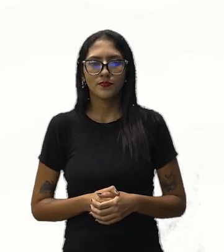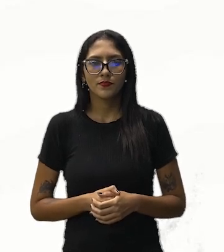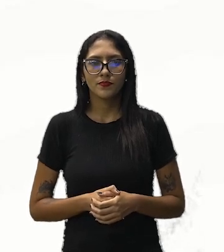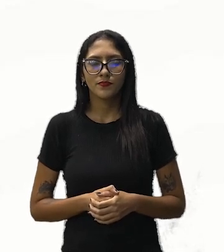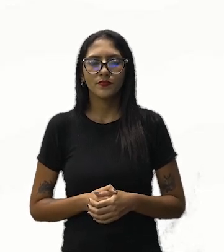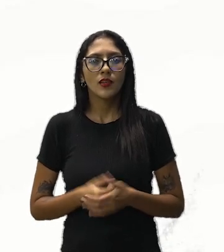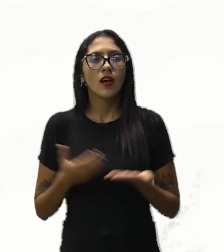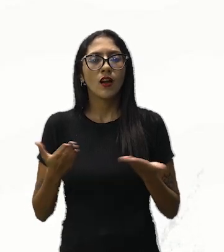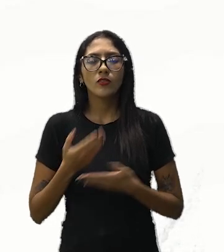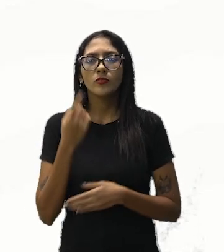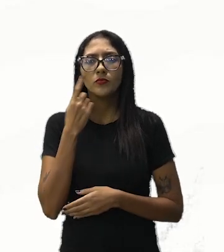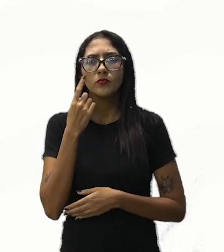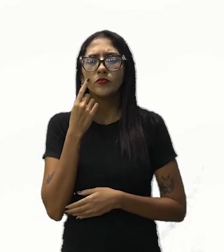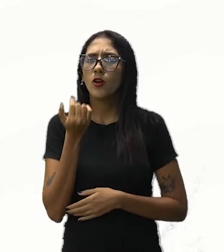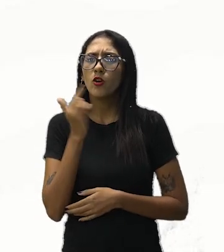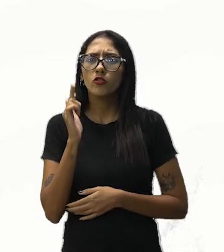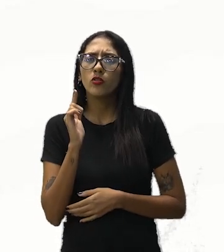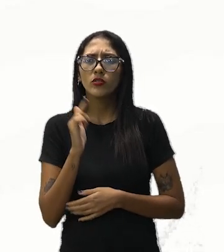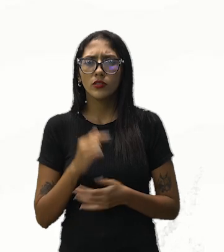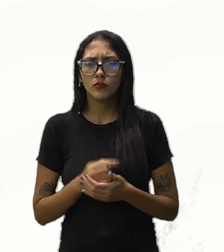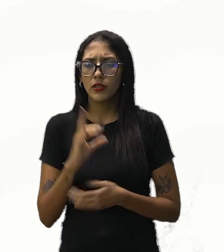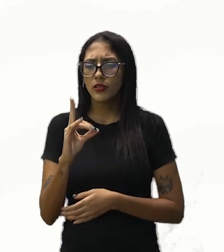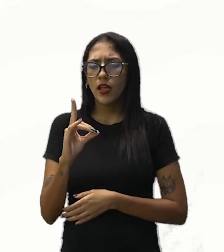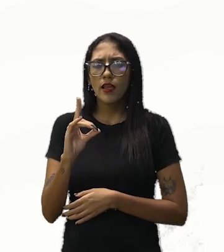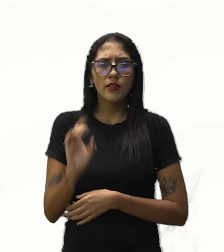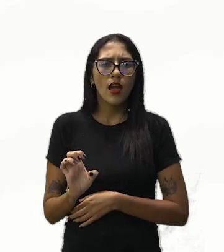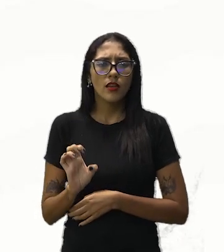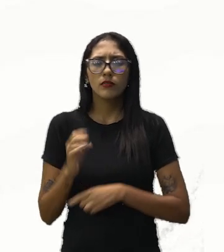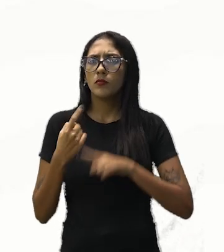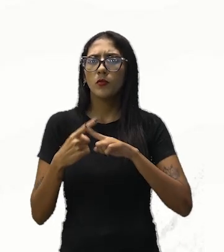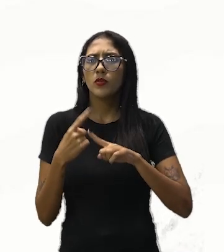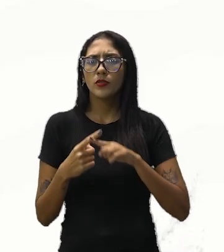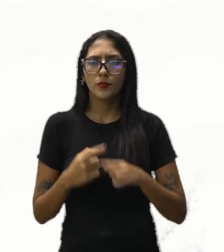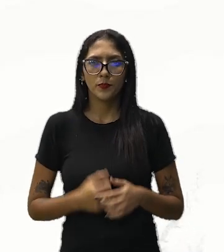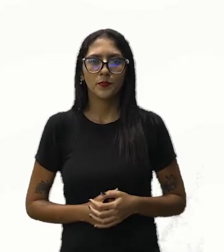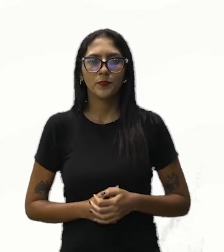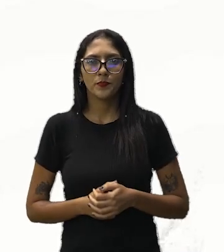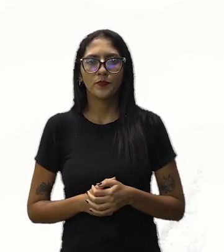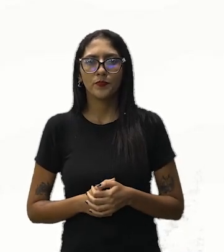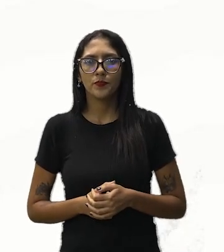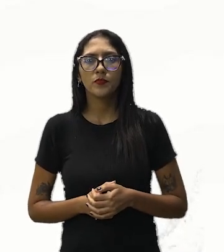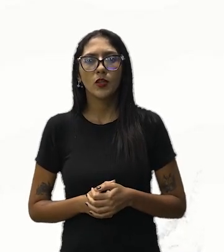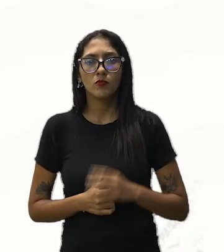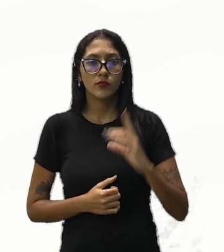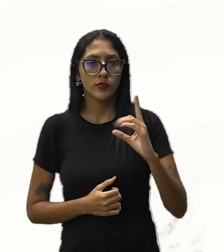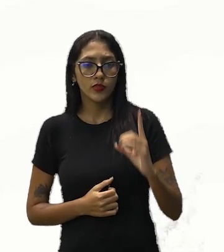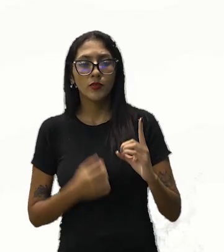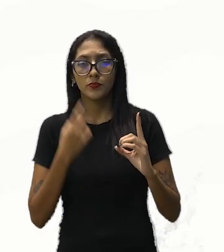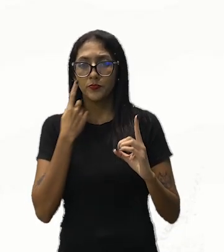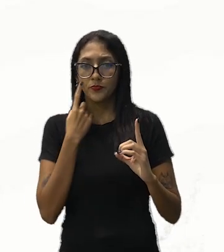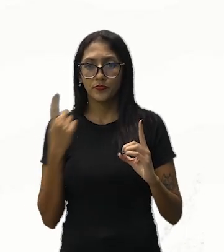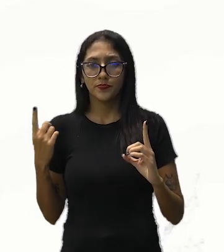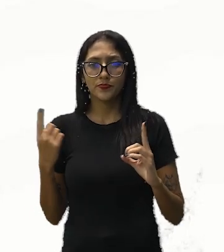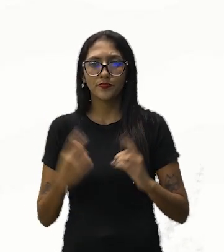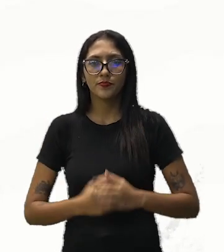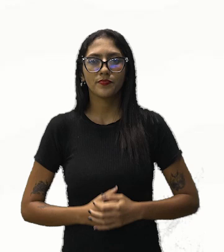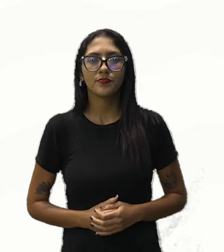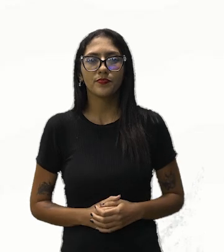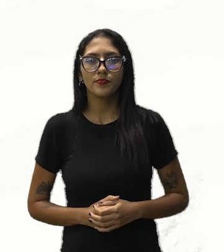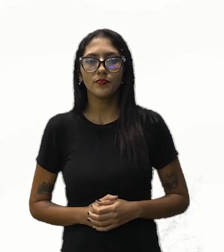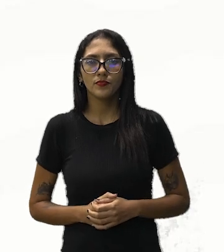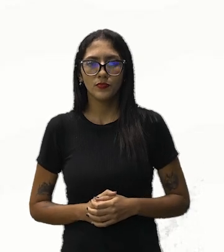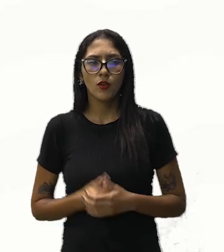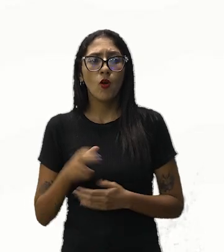Vamos verificar as outras duas alternativas do porquê não serem resposta. Utilização de fontes de